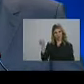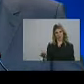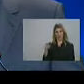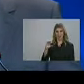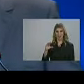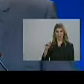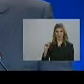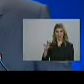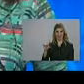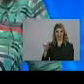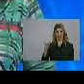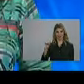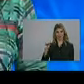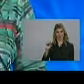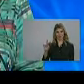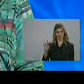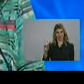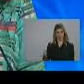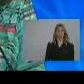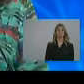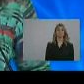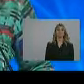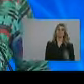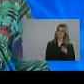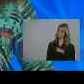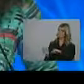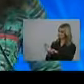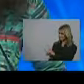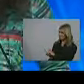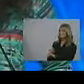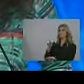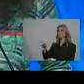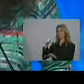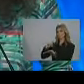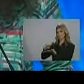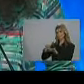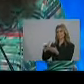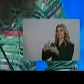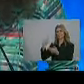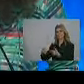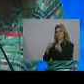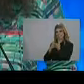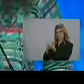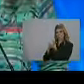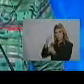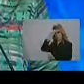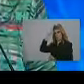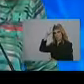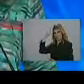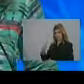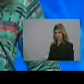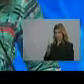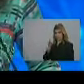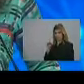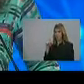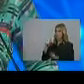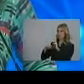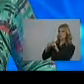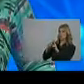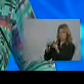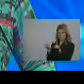Carlos Osório. Isso. Candidato, o senhor foi secretário de Transporte do município do Rio de Janeiro e depois do Estado